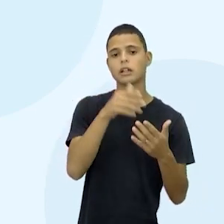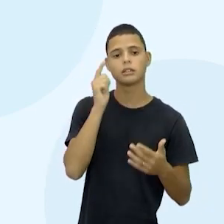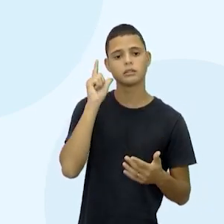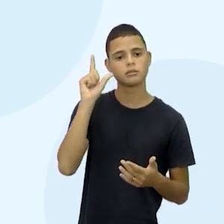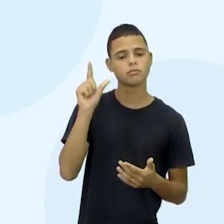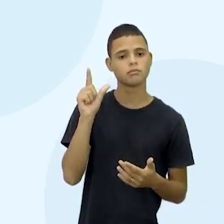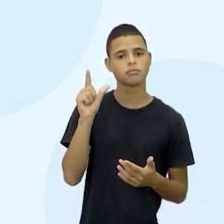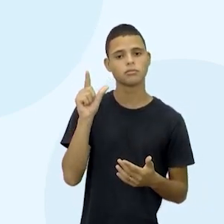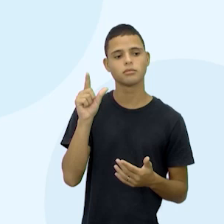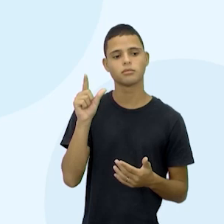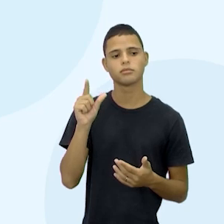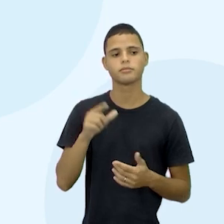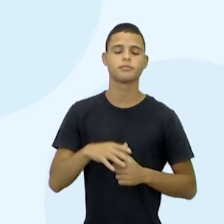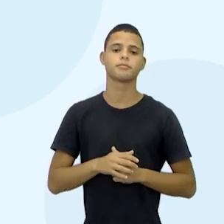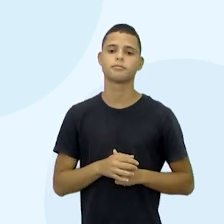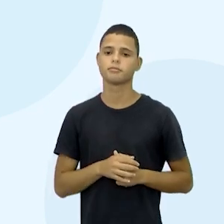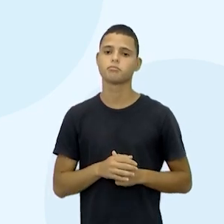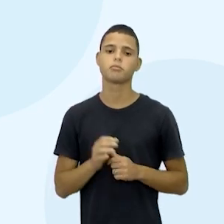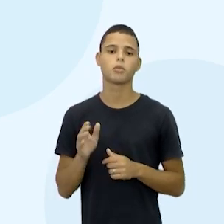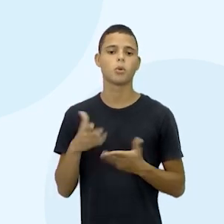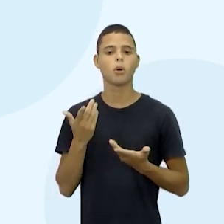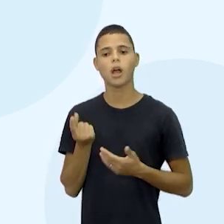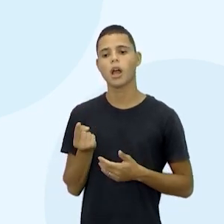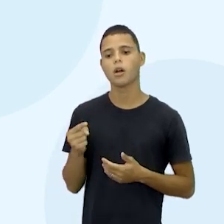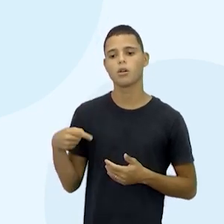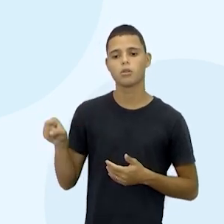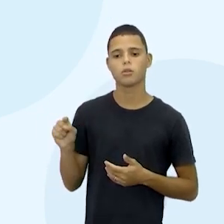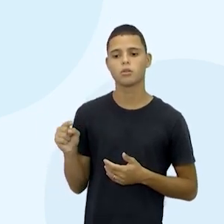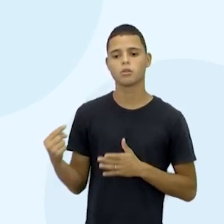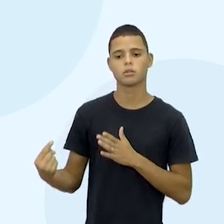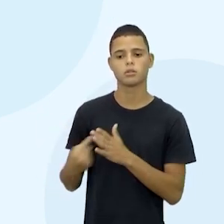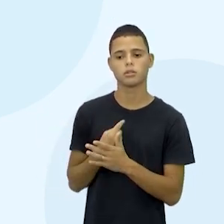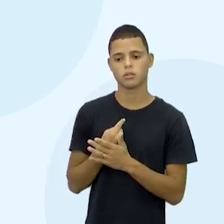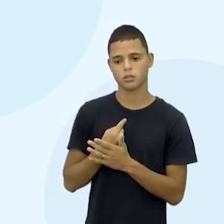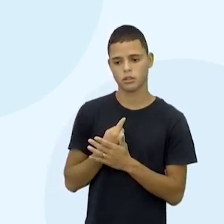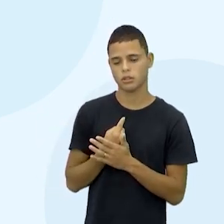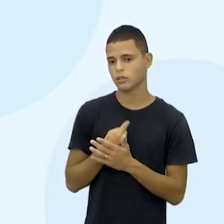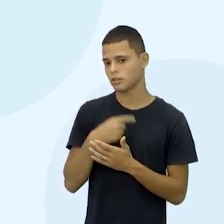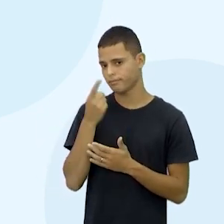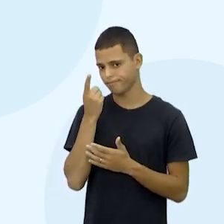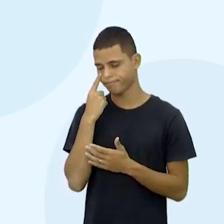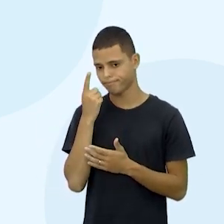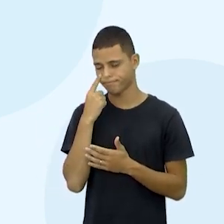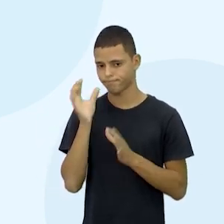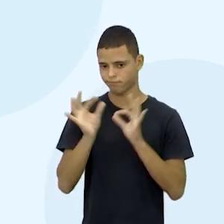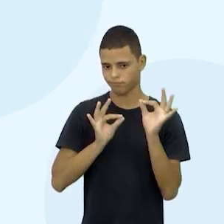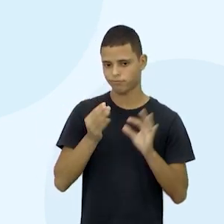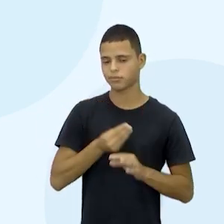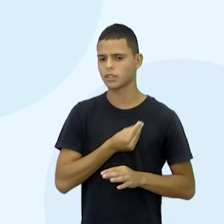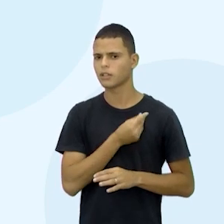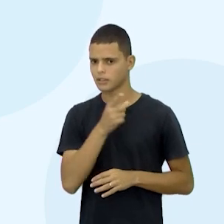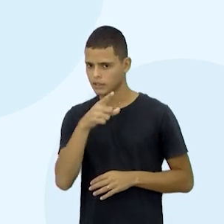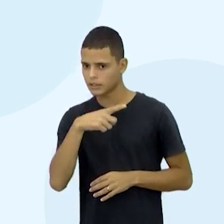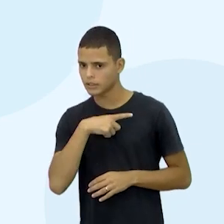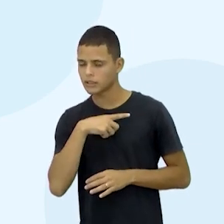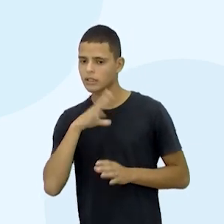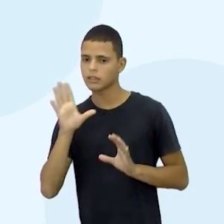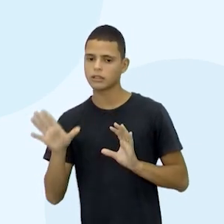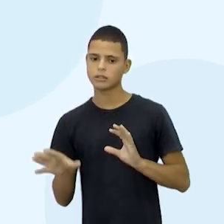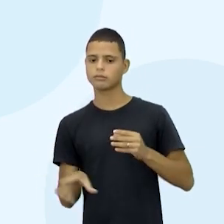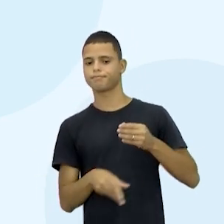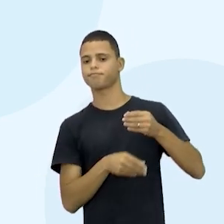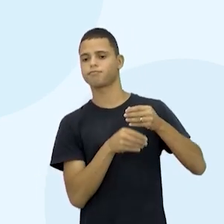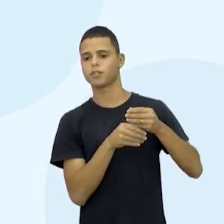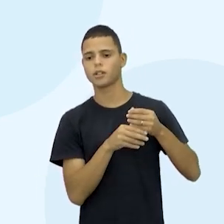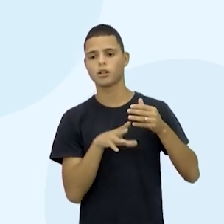ele, concretizar ele? E qual é a última pergunta? Olhando para o seu projeto de vida, você tem algo para complementar ou